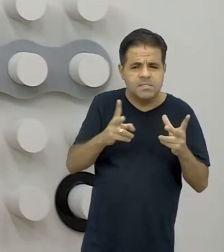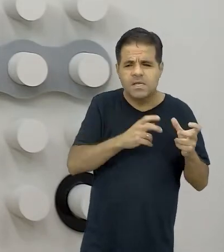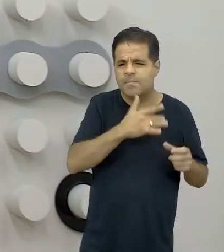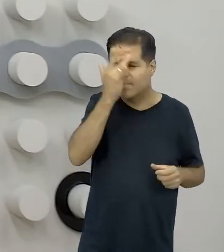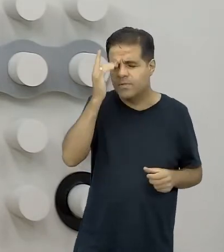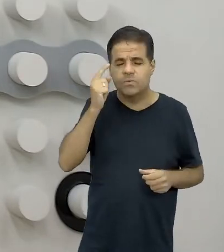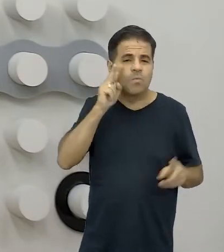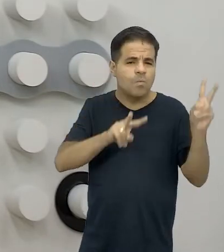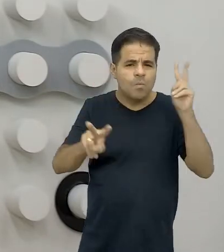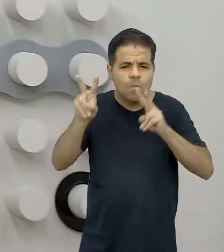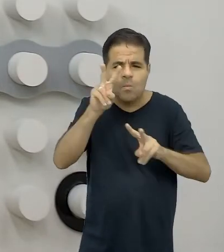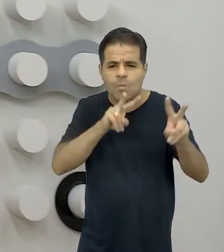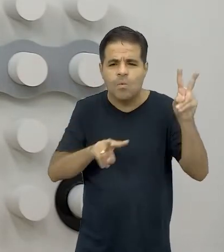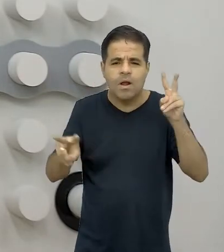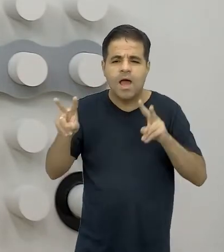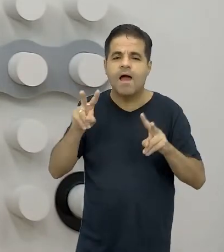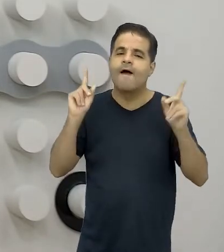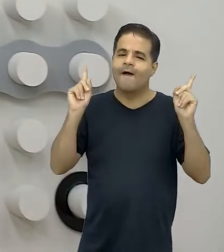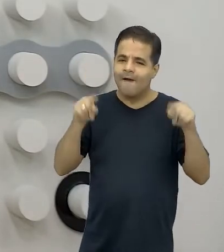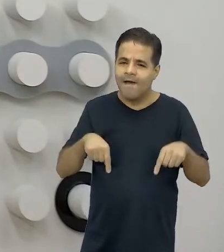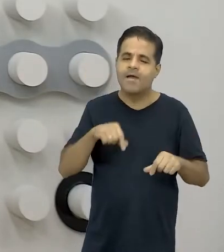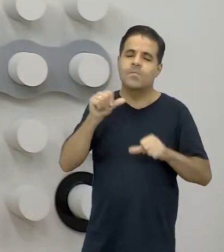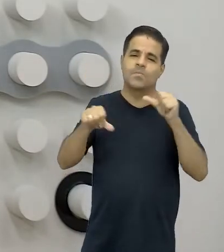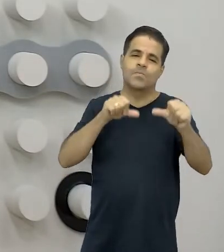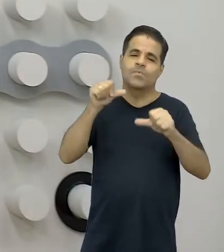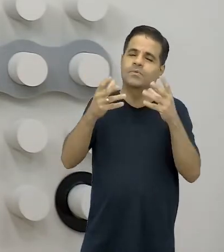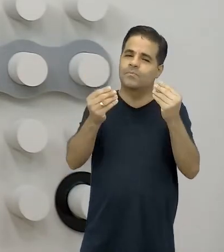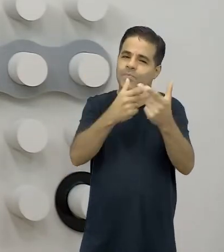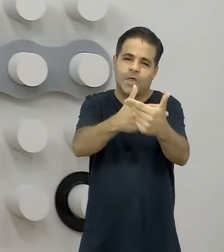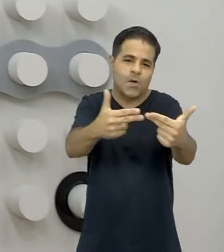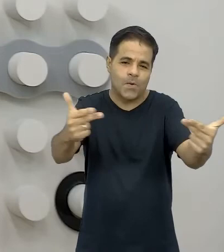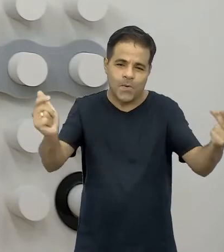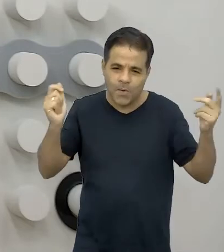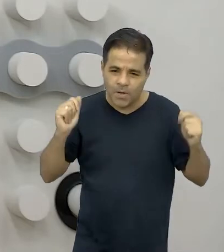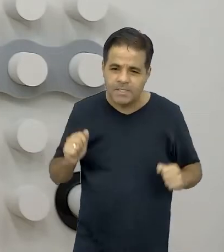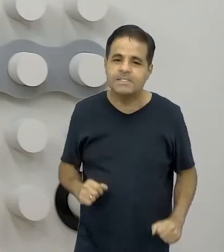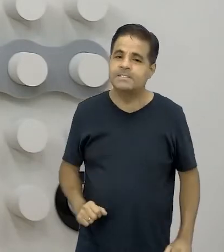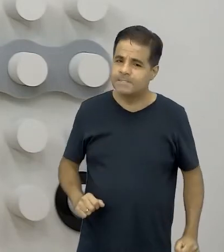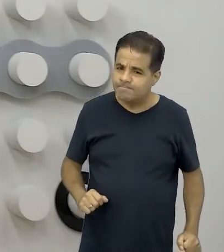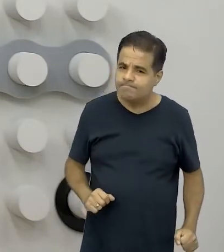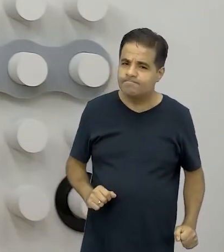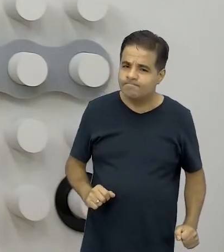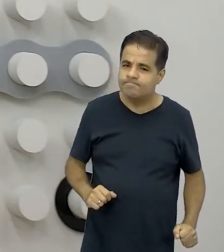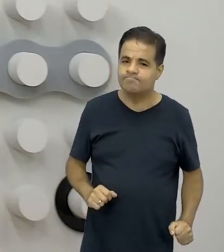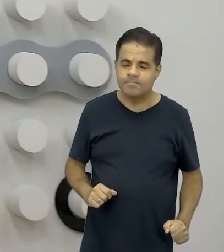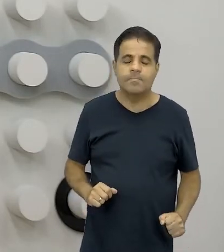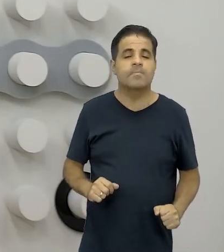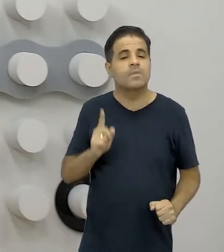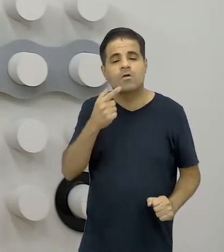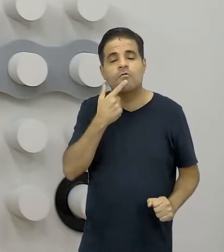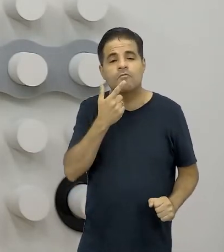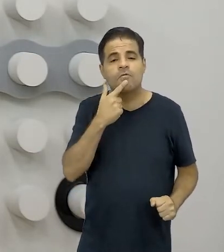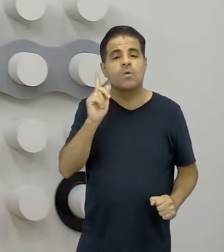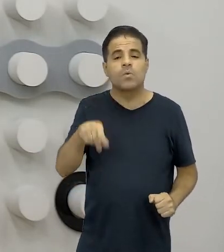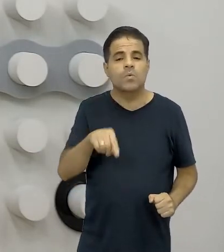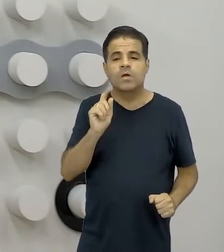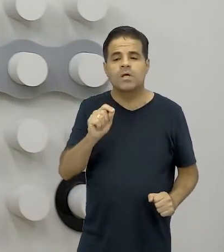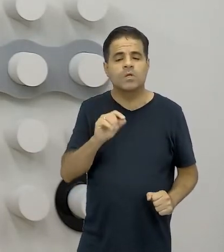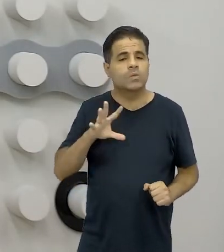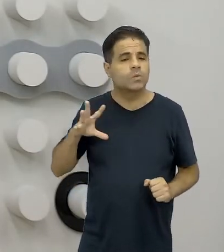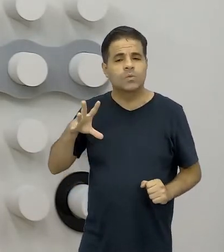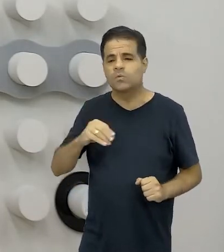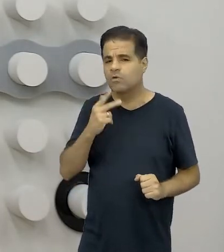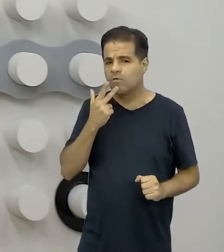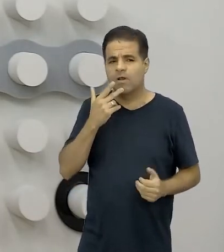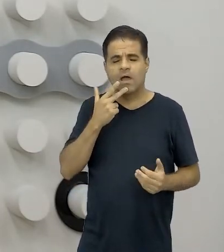com outro olhar, né, isso daí muda muita coisa. Então, pessoal, o que eu falei? Por que isso tudo que eu